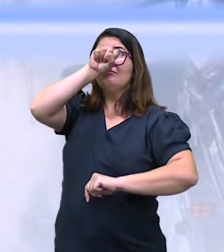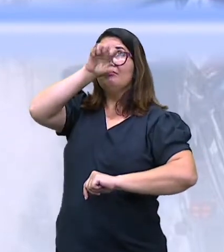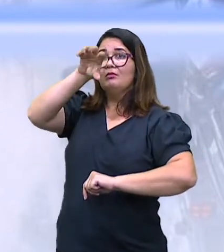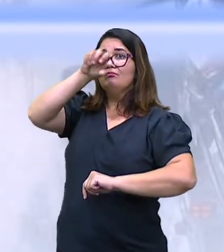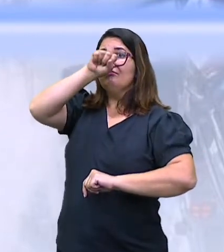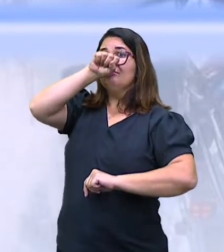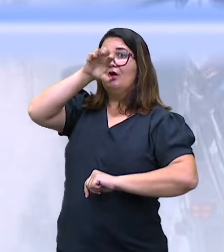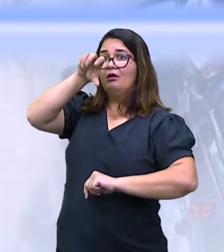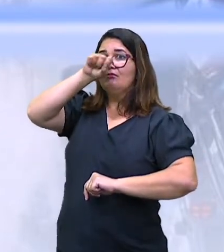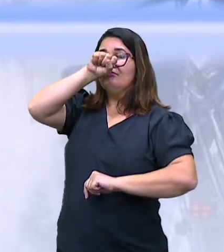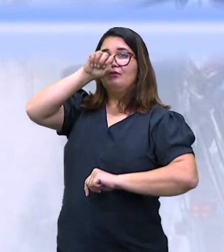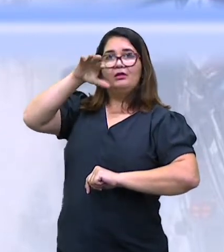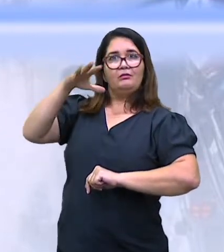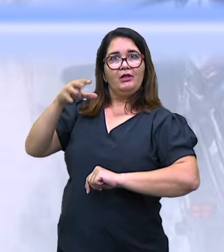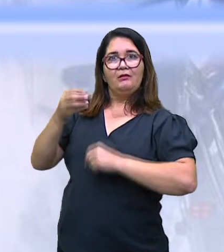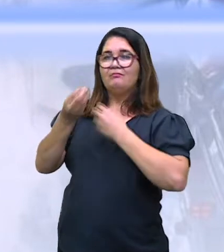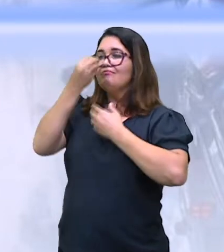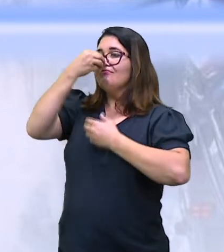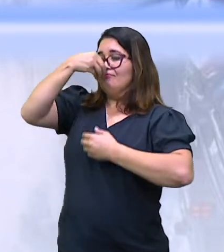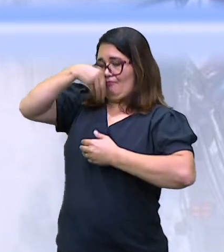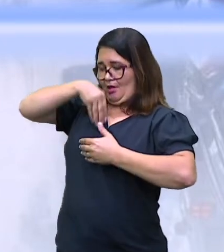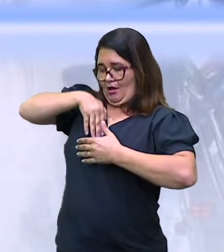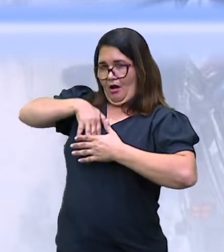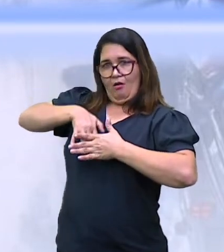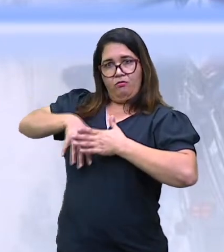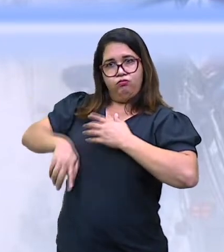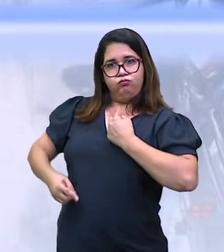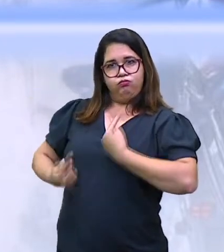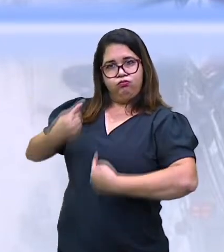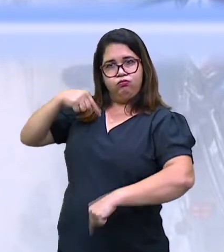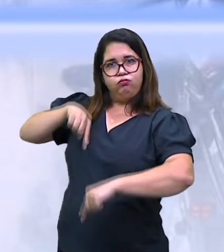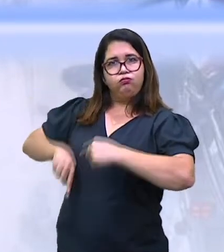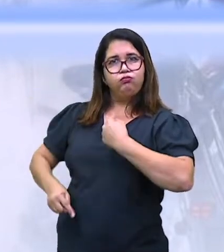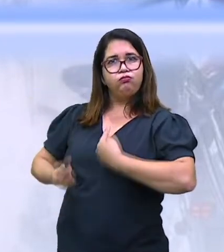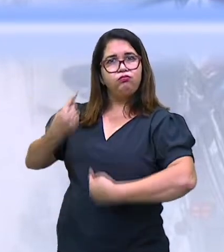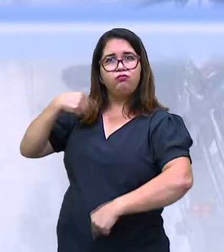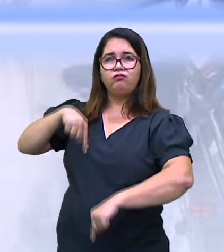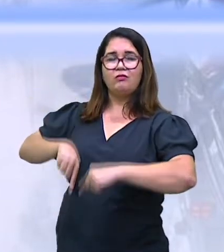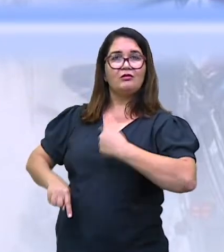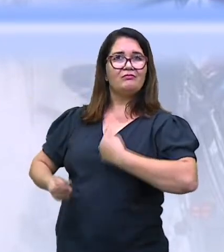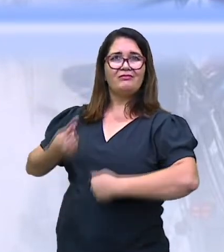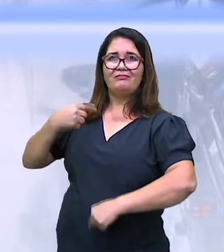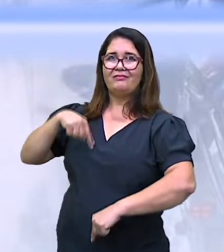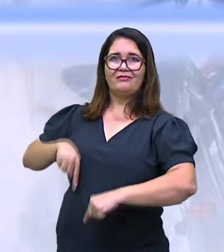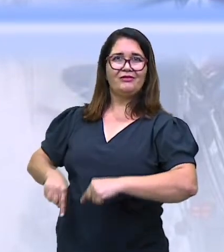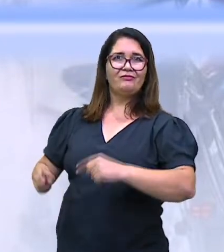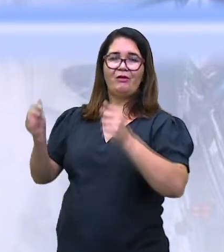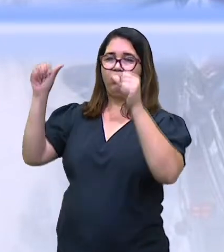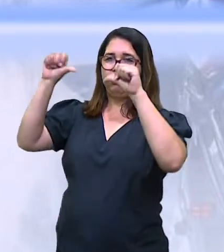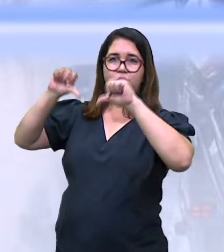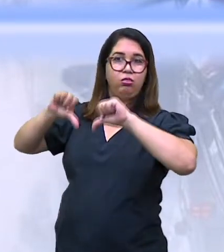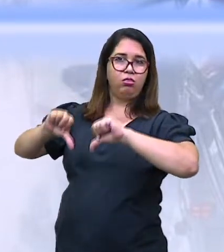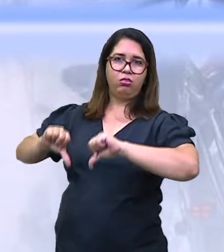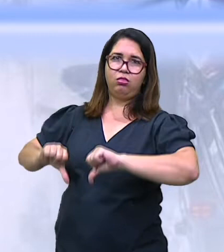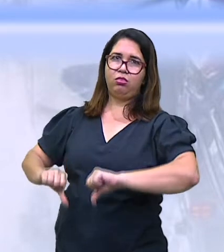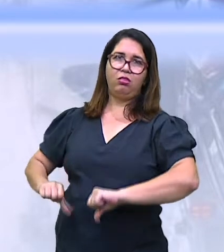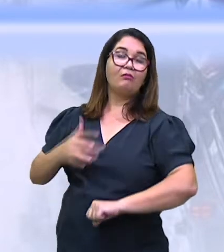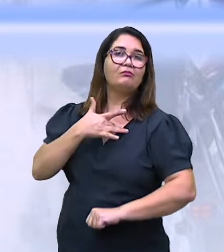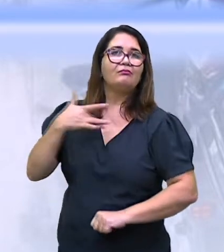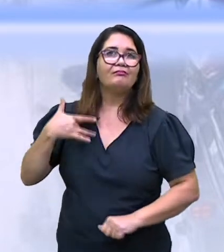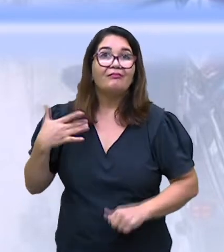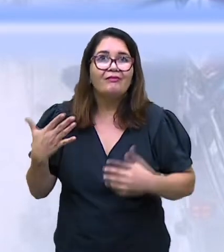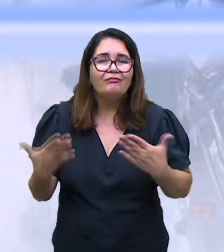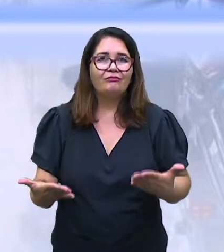de 5 décadas, o discurso dos ambientalistas era tido como exagero, sabe? Como um ponto de